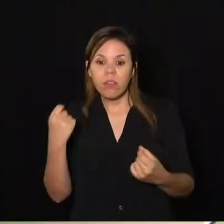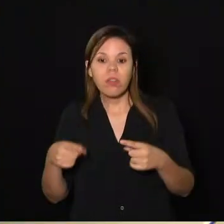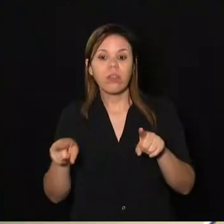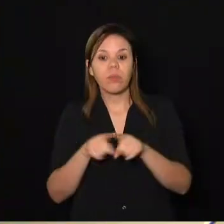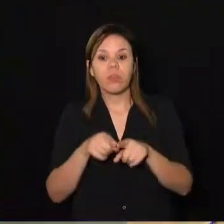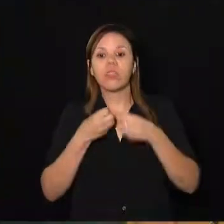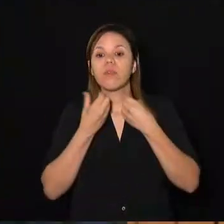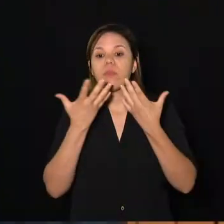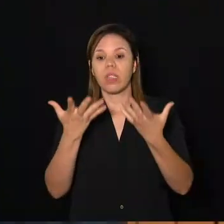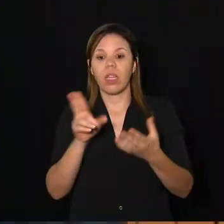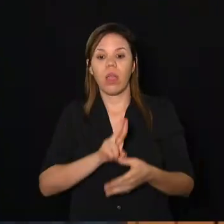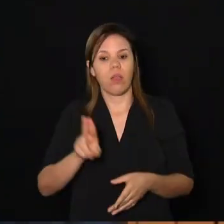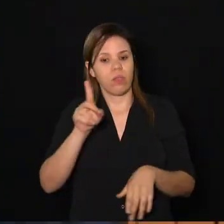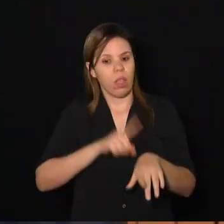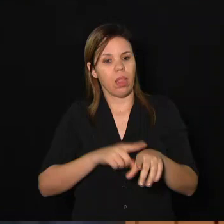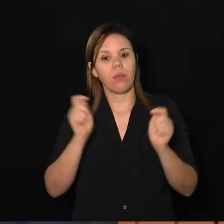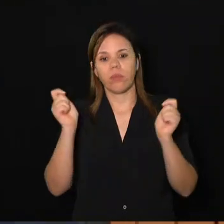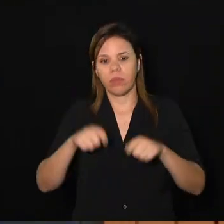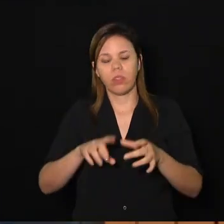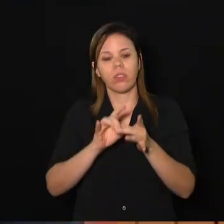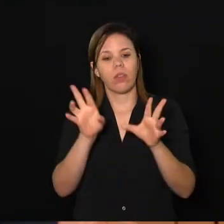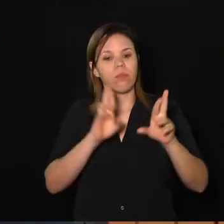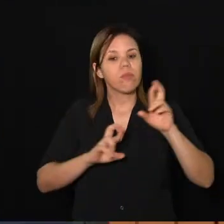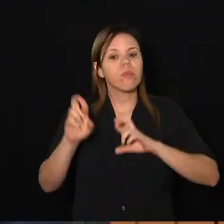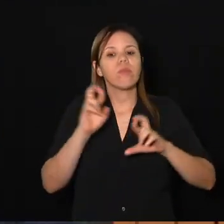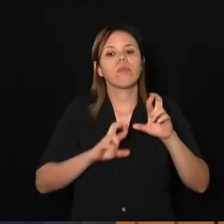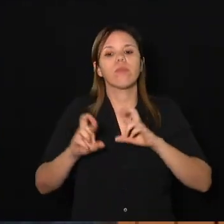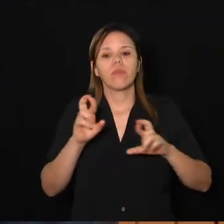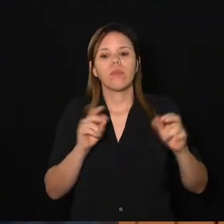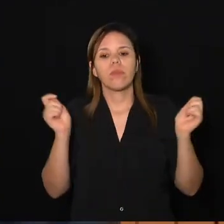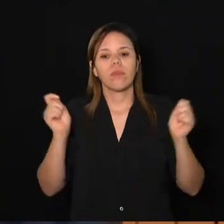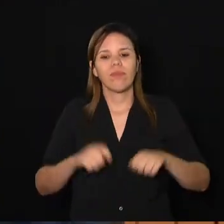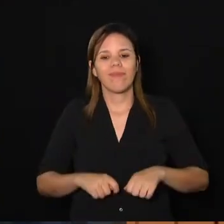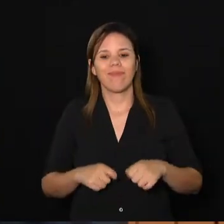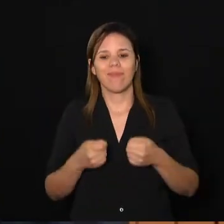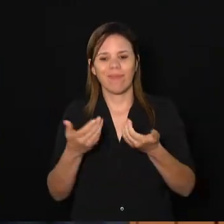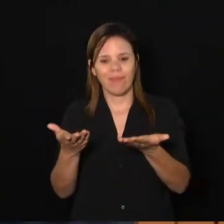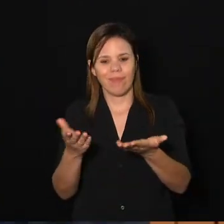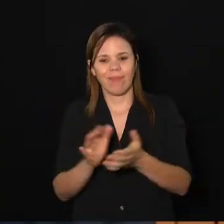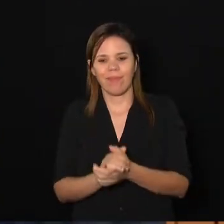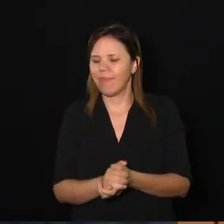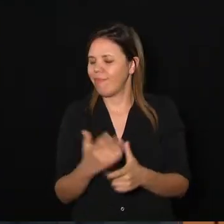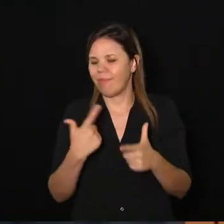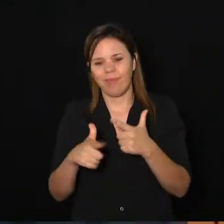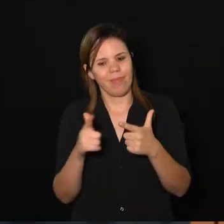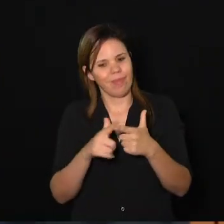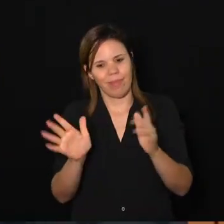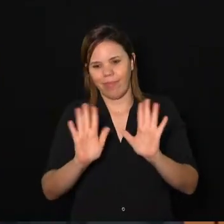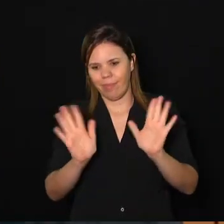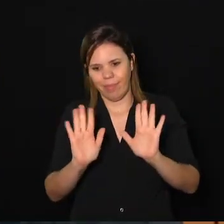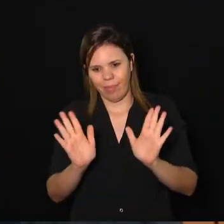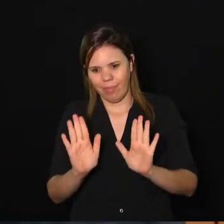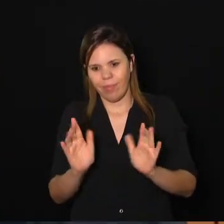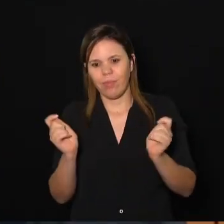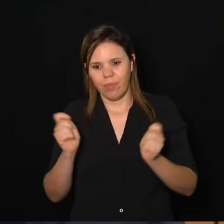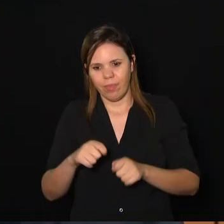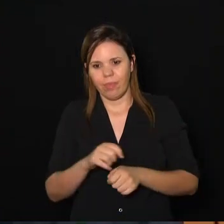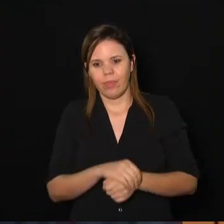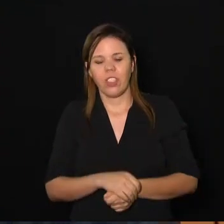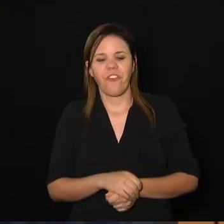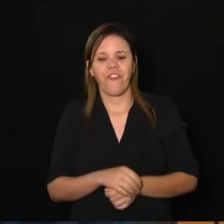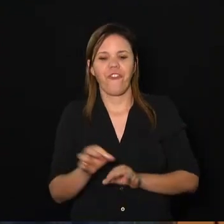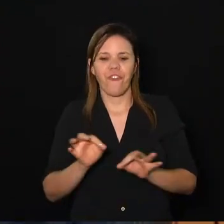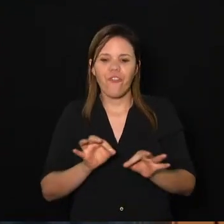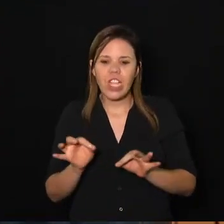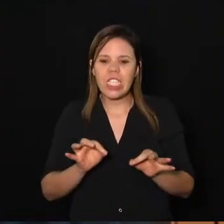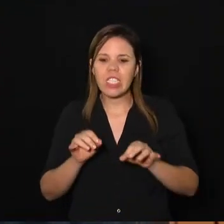pouco de tempo nós vamos analisar e poderemos conceder também não há problema nenhum para que nós possamos fazer